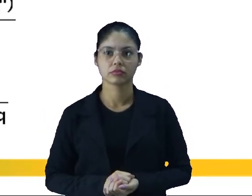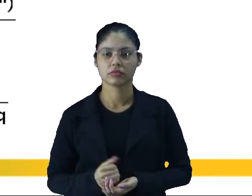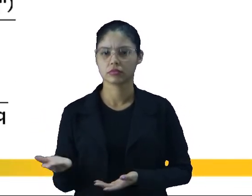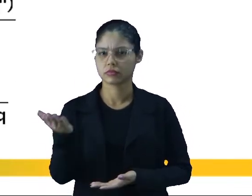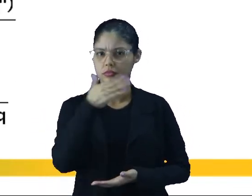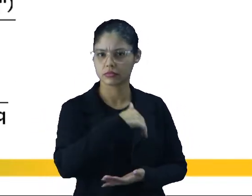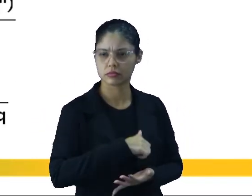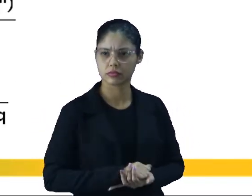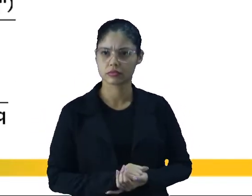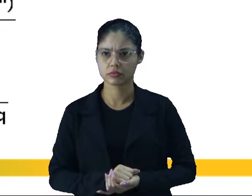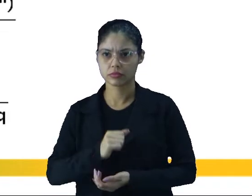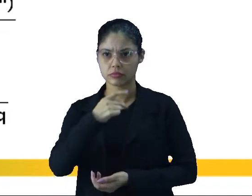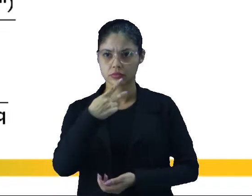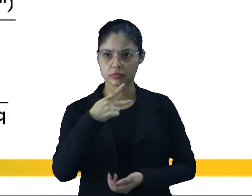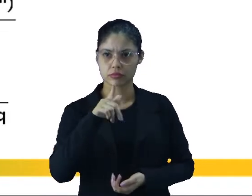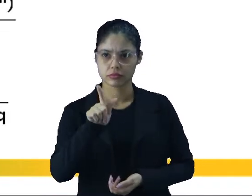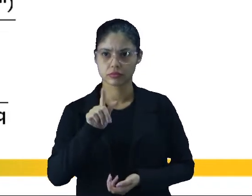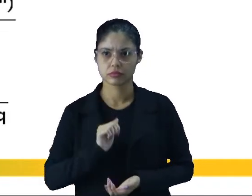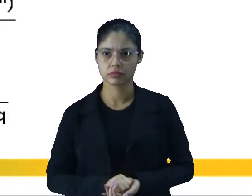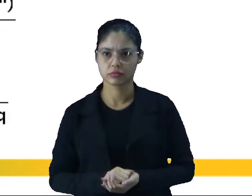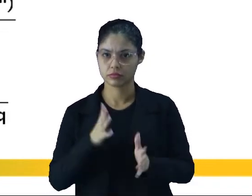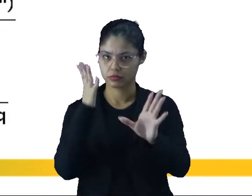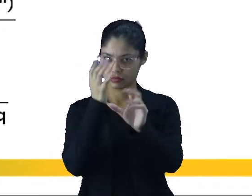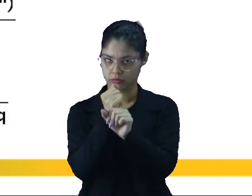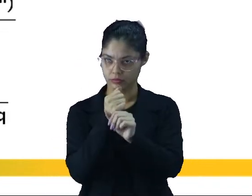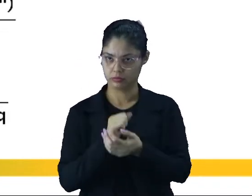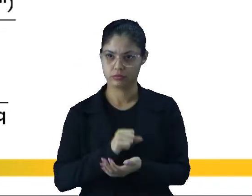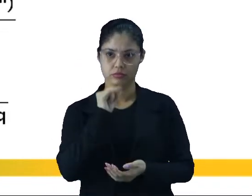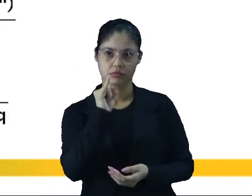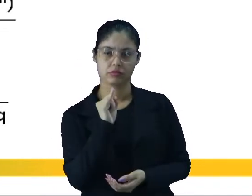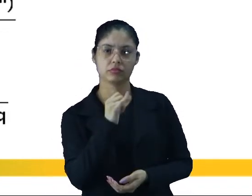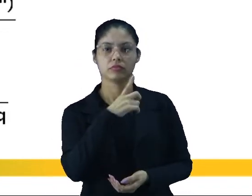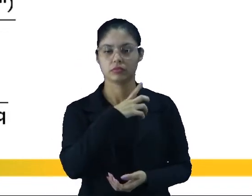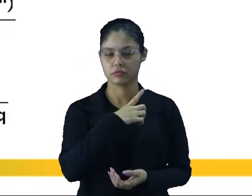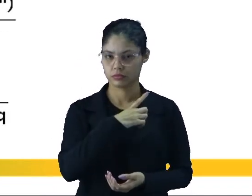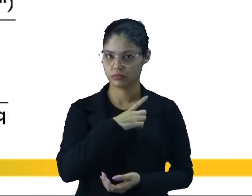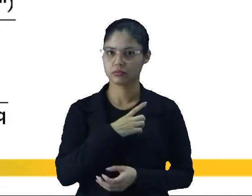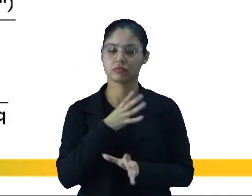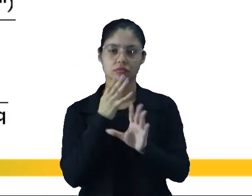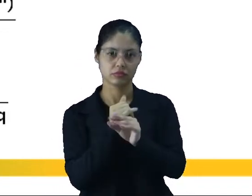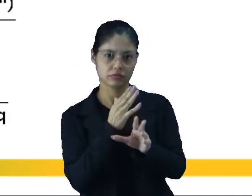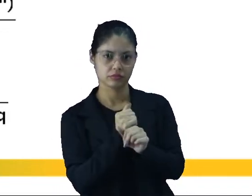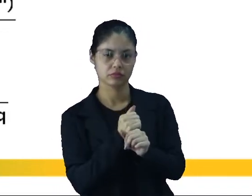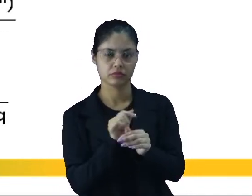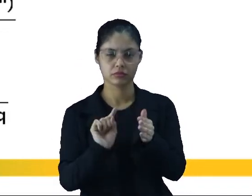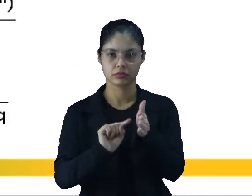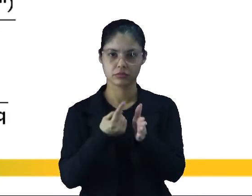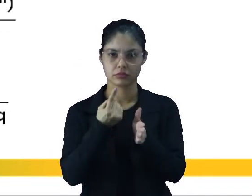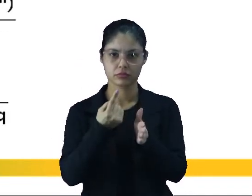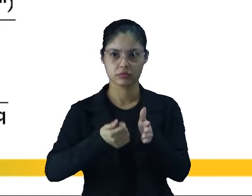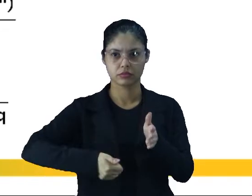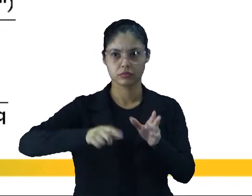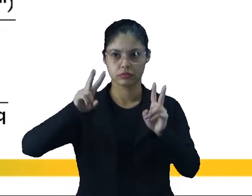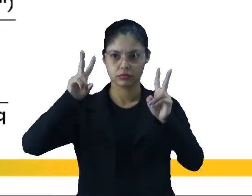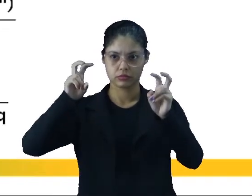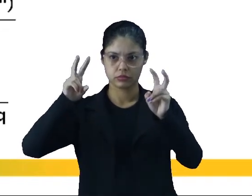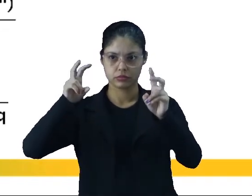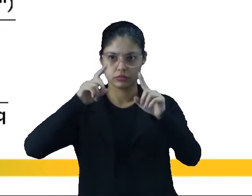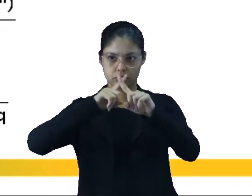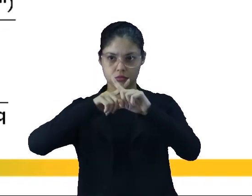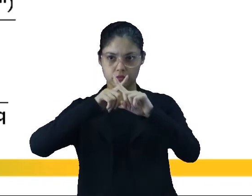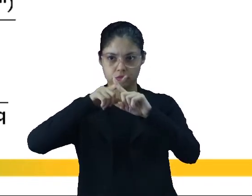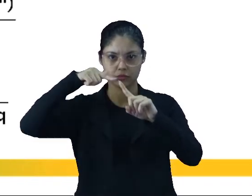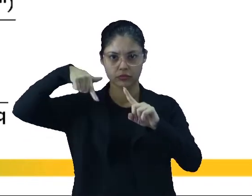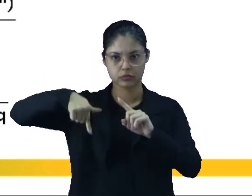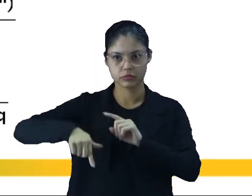Vamos lá? Progressão geométrica em relação à soma. Se eu quiser somar os termos, eu vou pegar o primeiro termo, que multiplica a